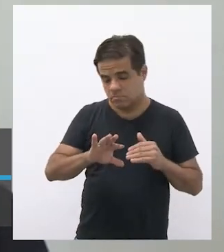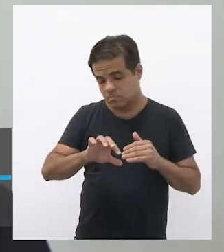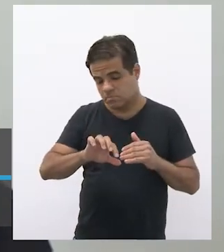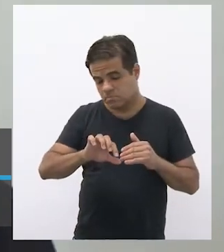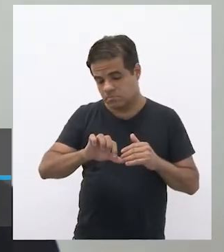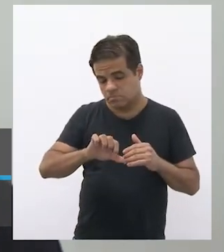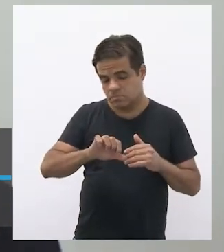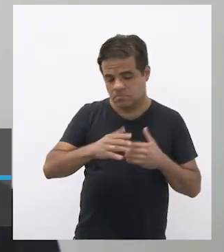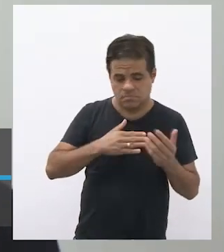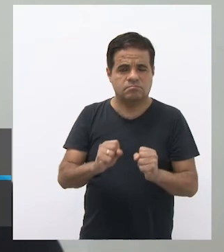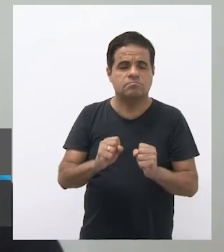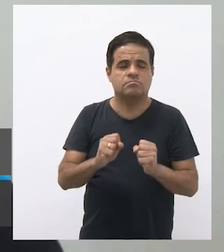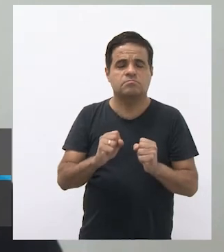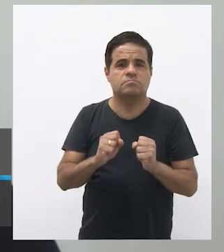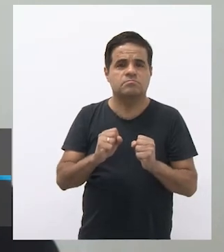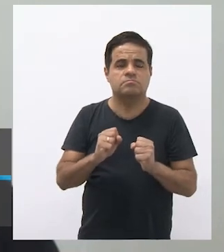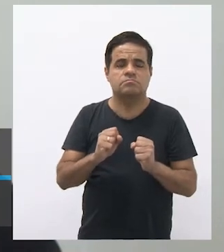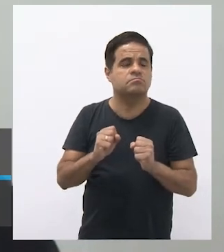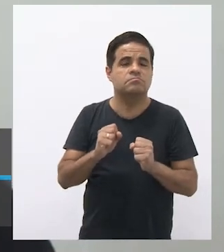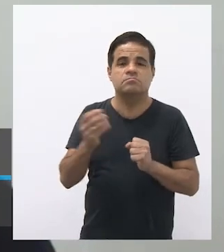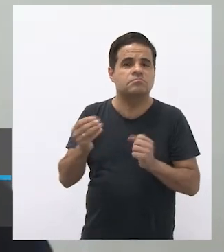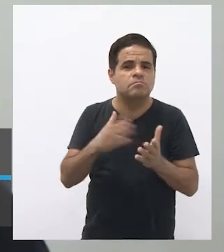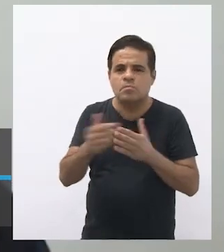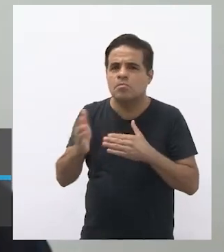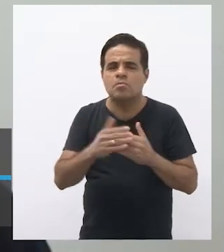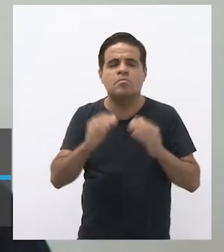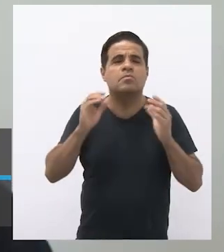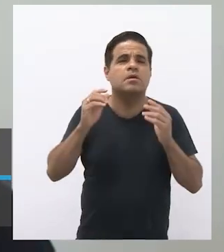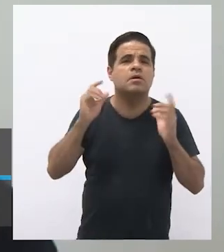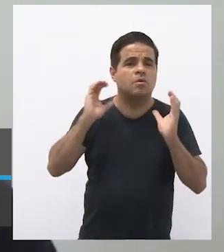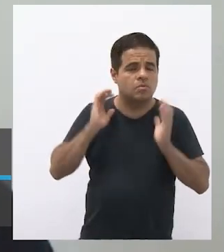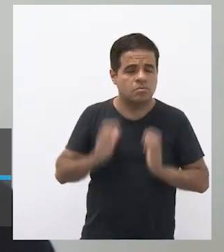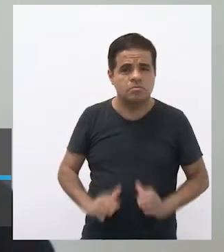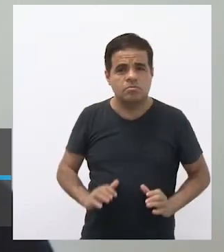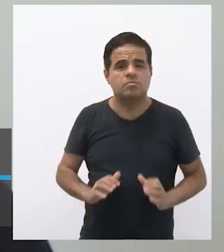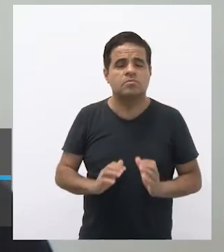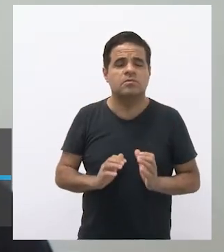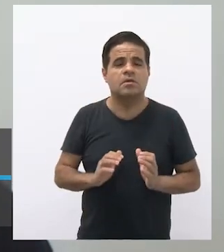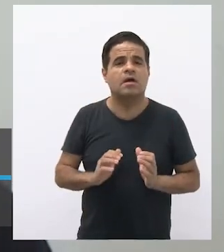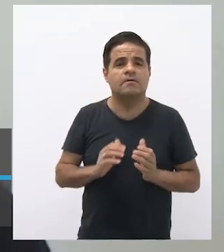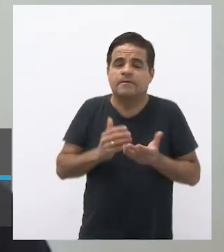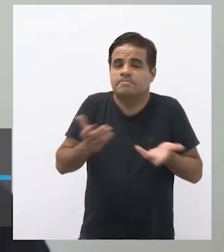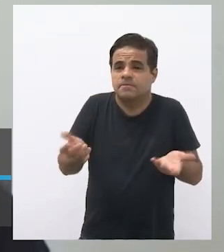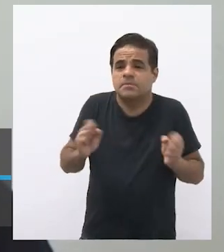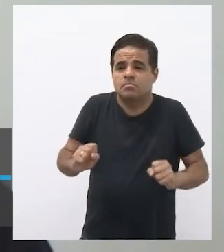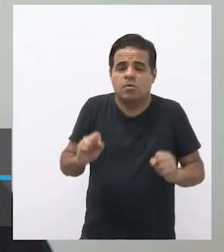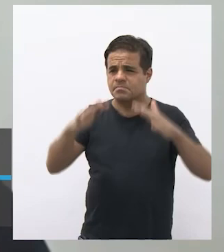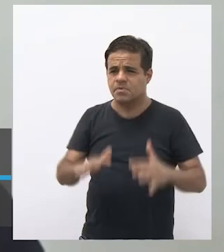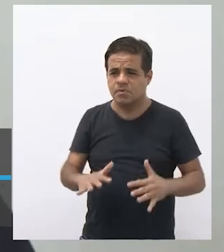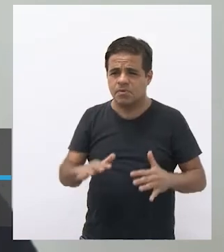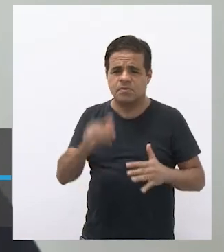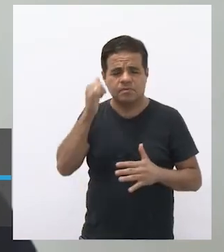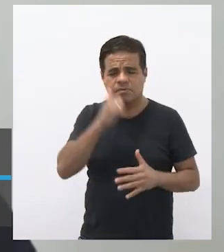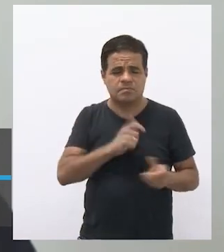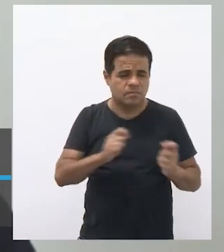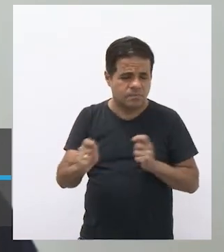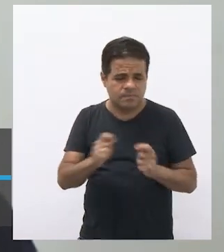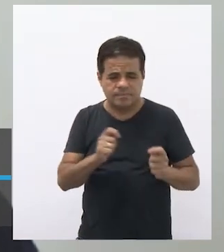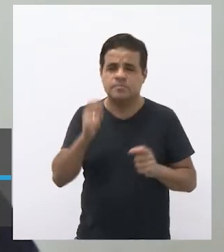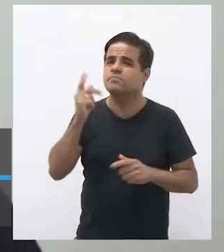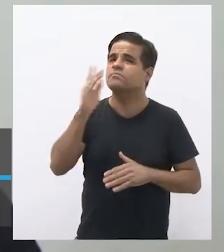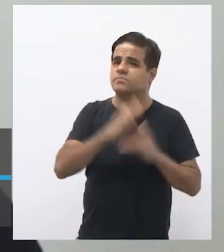de tramitação mais dificultoso, mais solene, eles têm um valor acima das